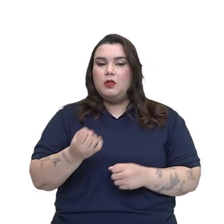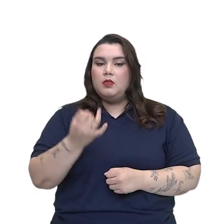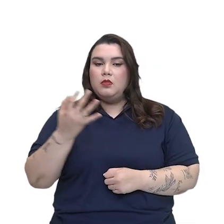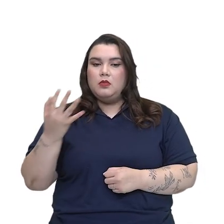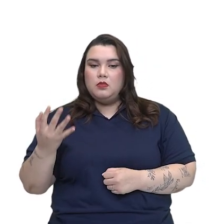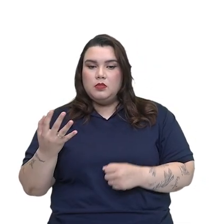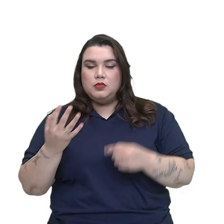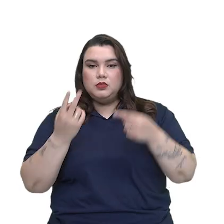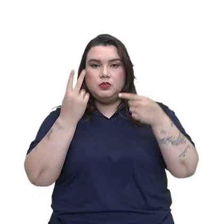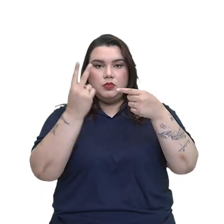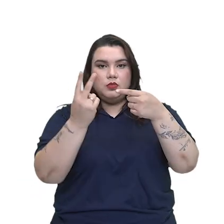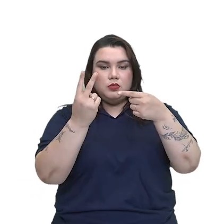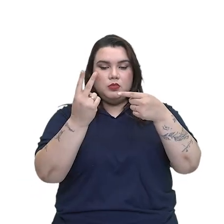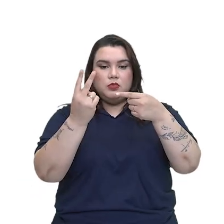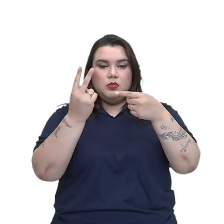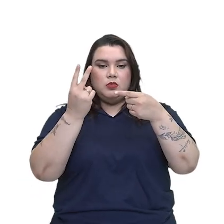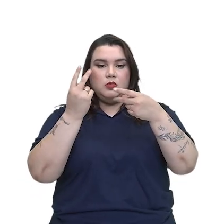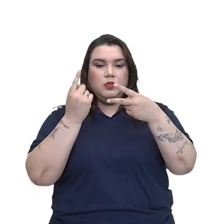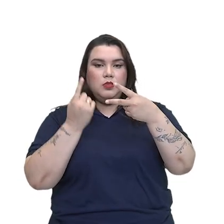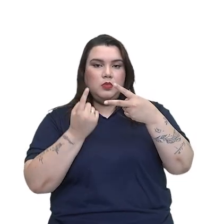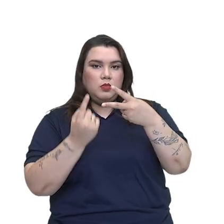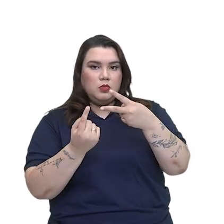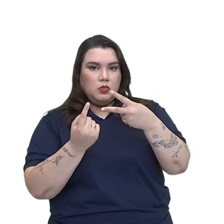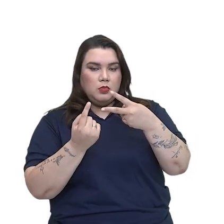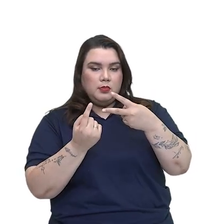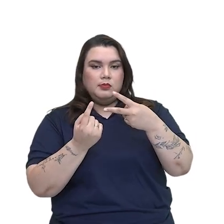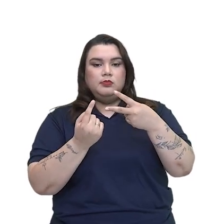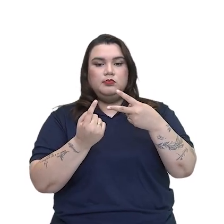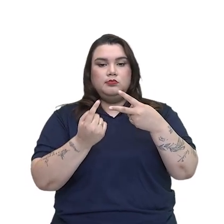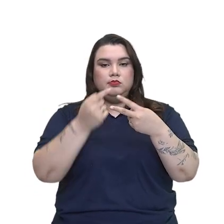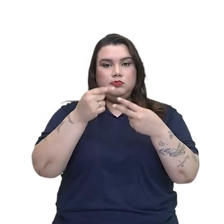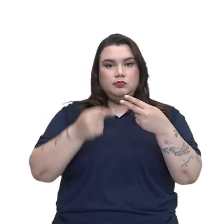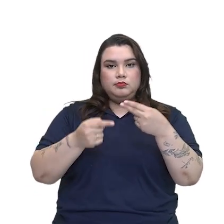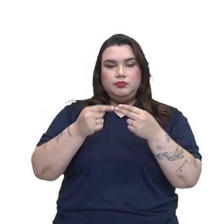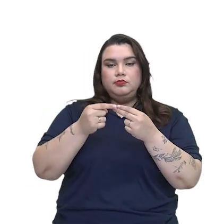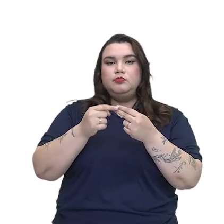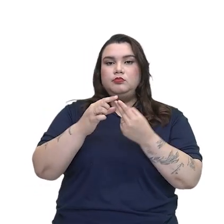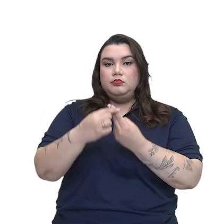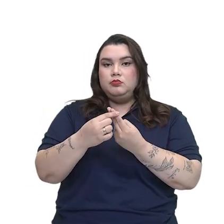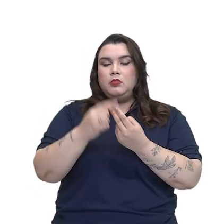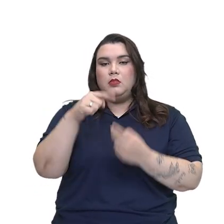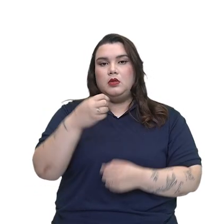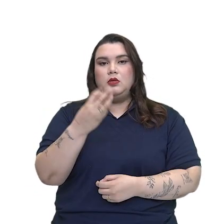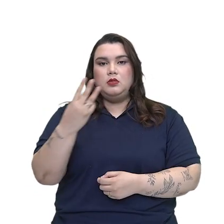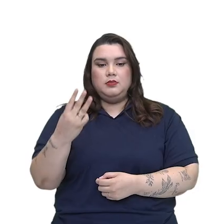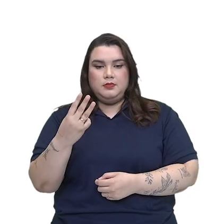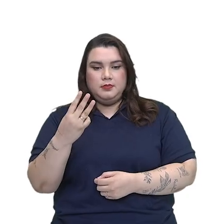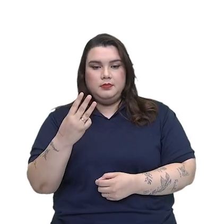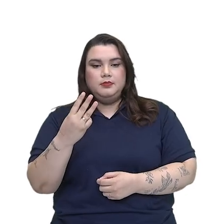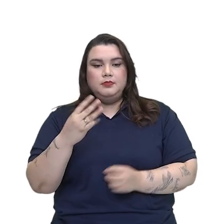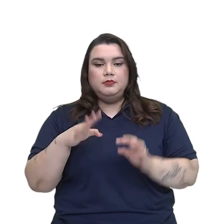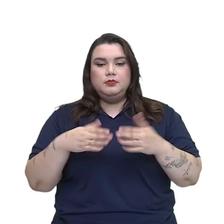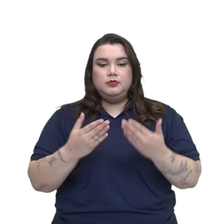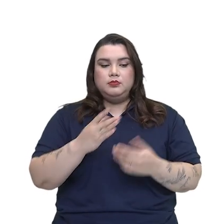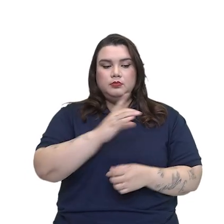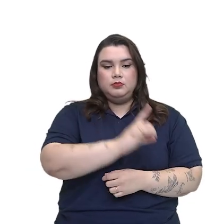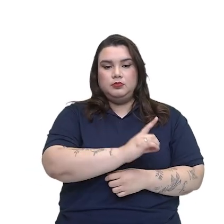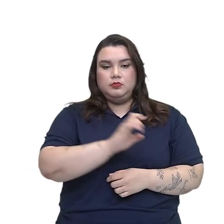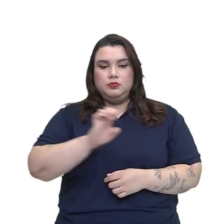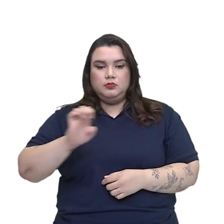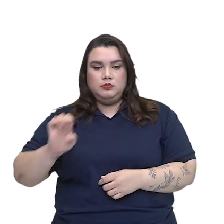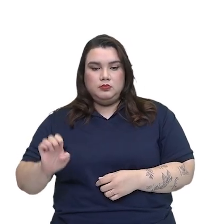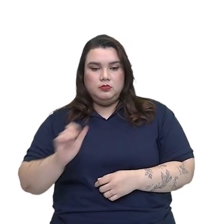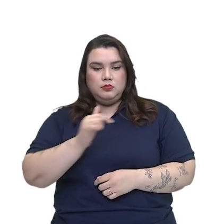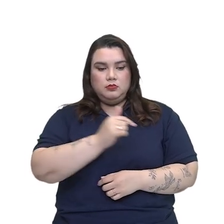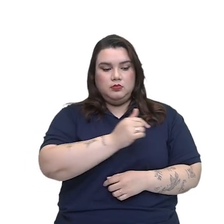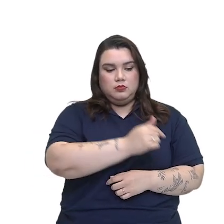quantas casas? 2 após a vírgula. Aqui tem quantas casas? 1. Total, 3 casas. Então, da direita para a esquerda, nós